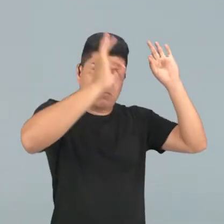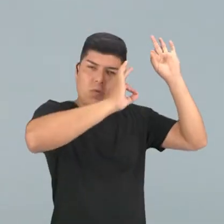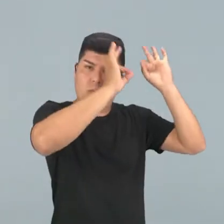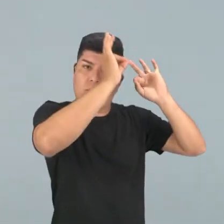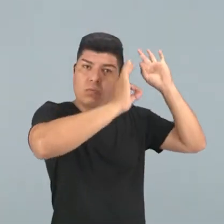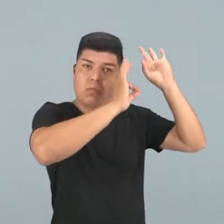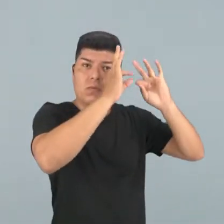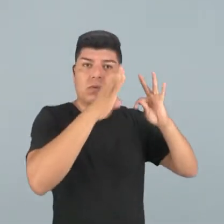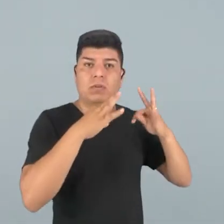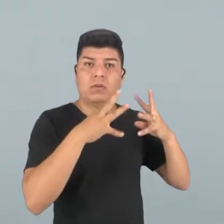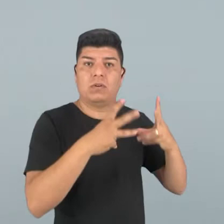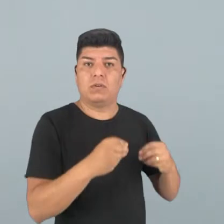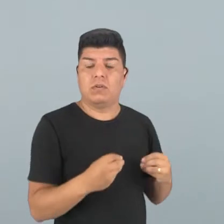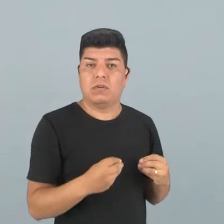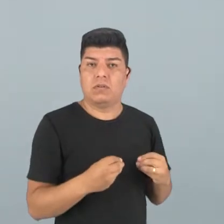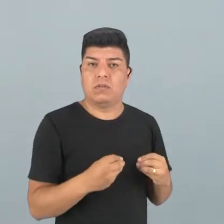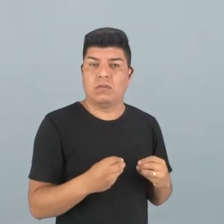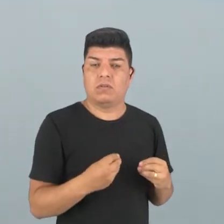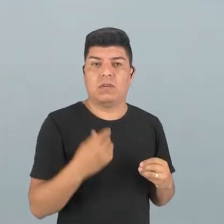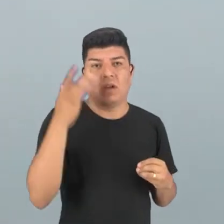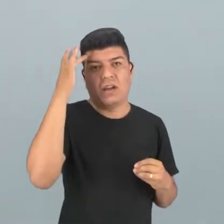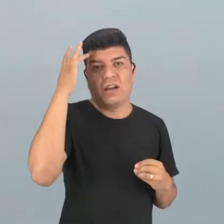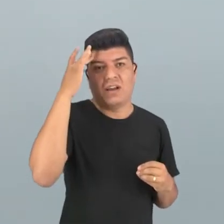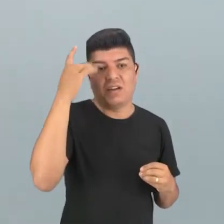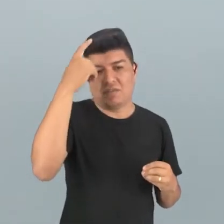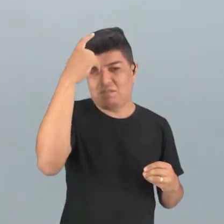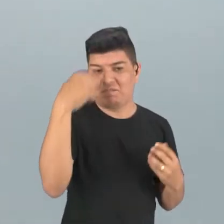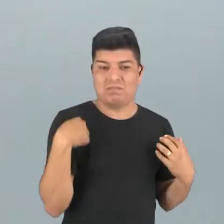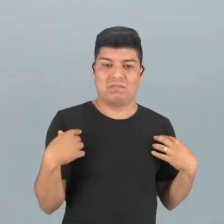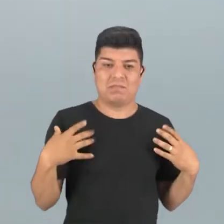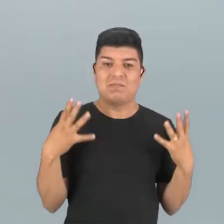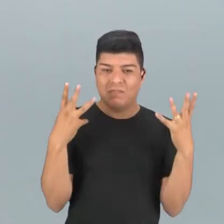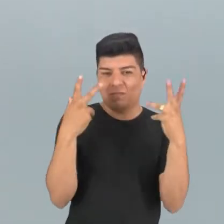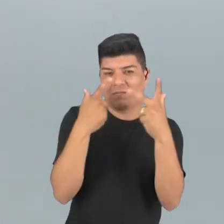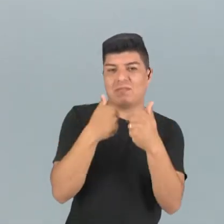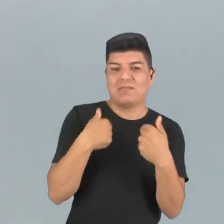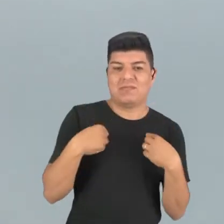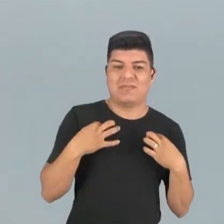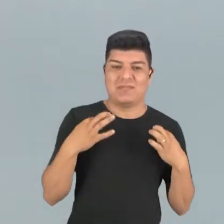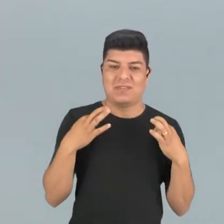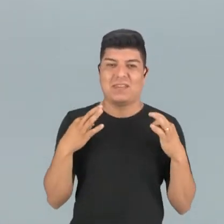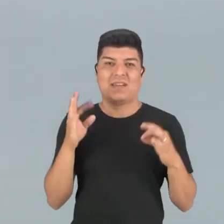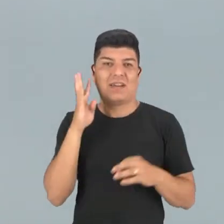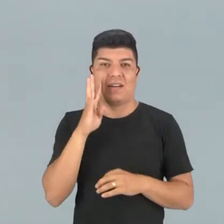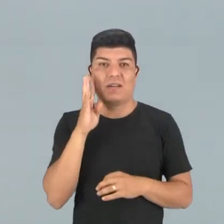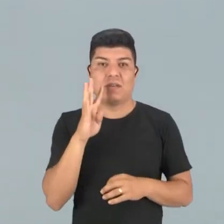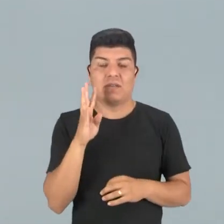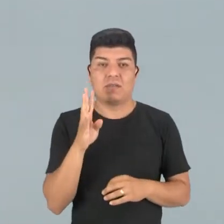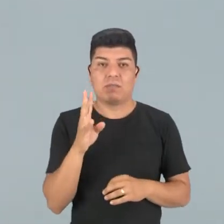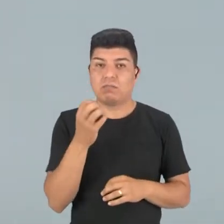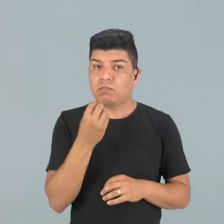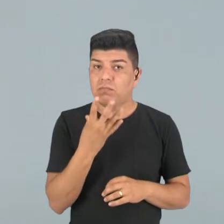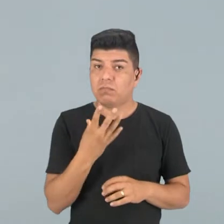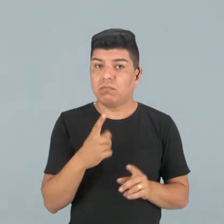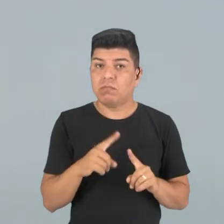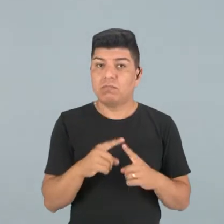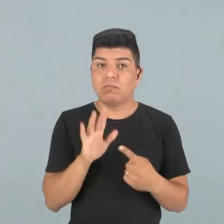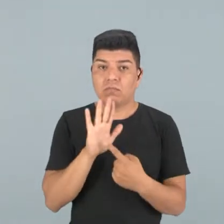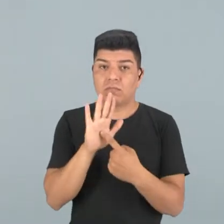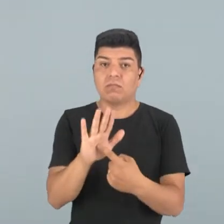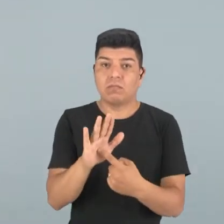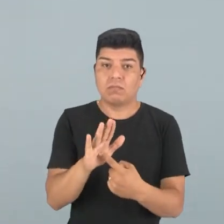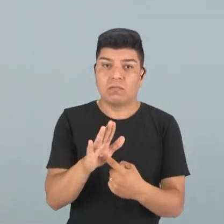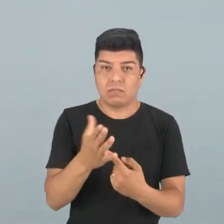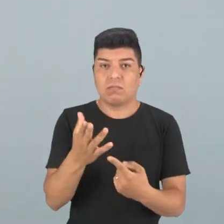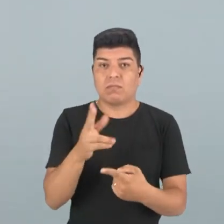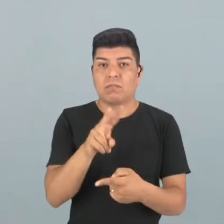tudo. E achei que eu estava apresentável, né, que a minha aparência estava boa para me apresentar aquela vaga